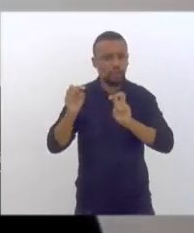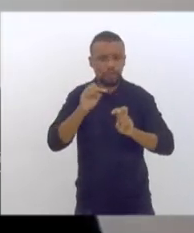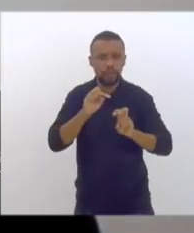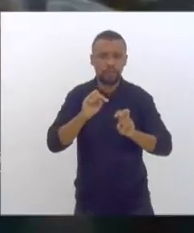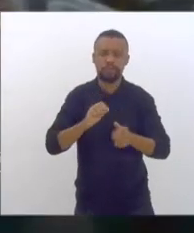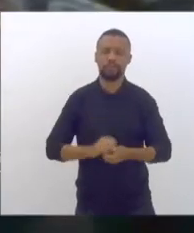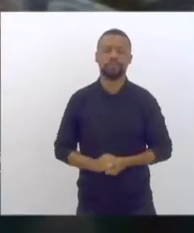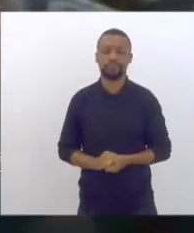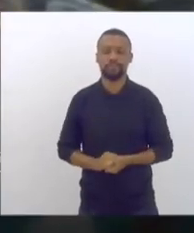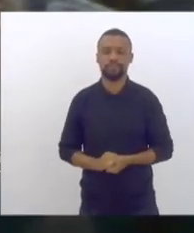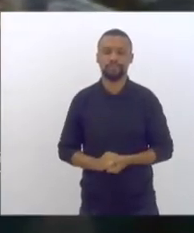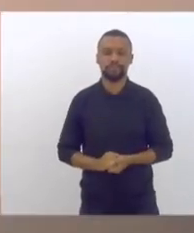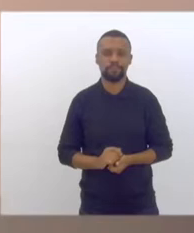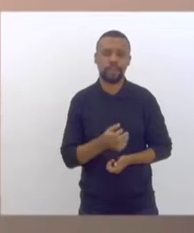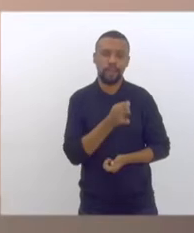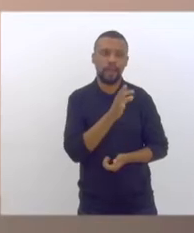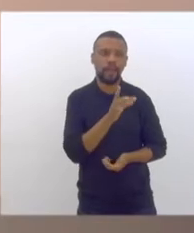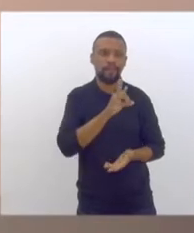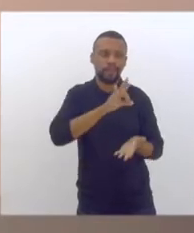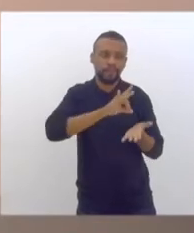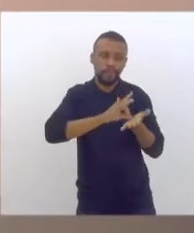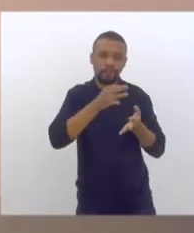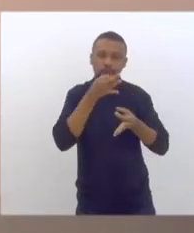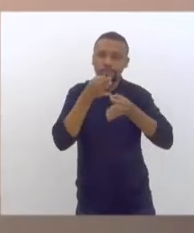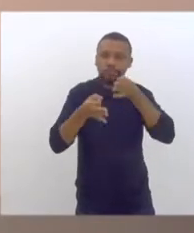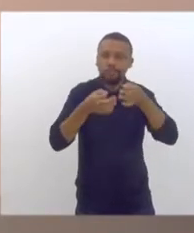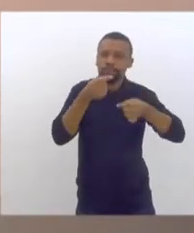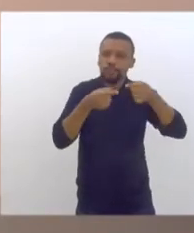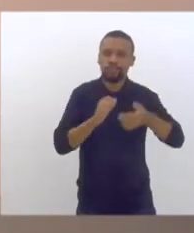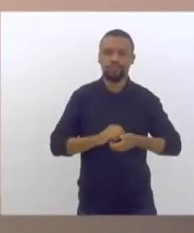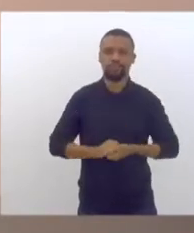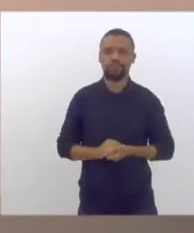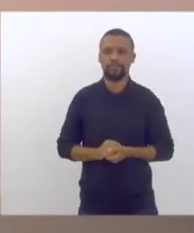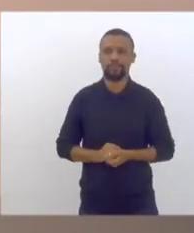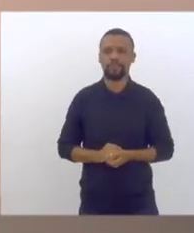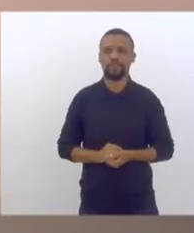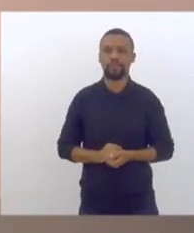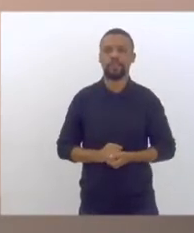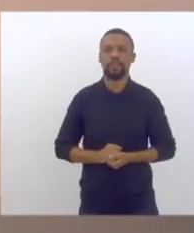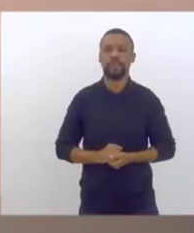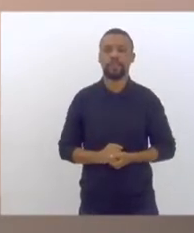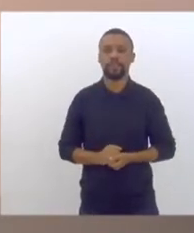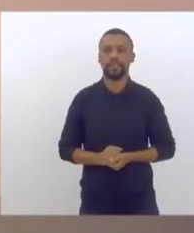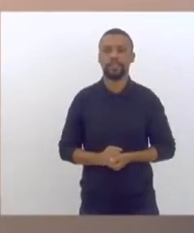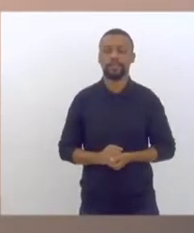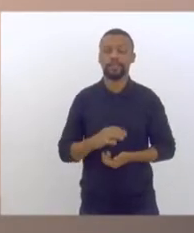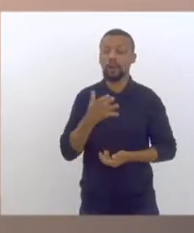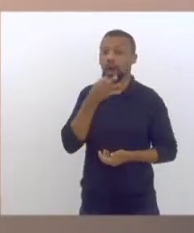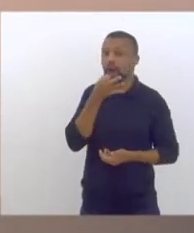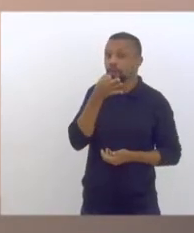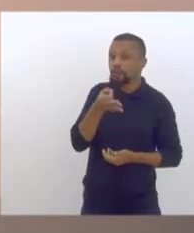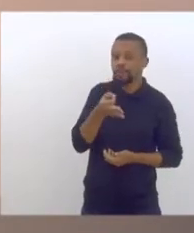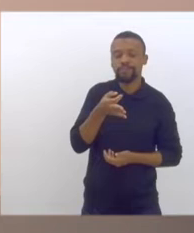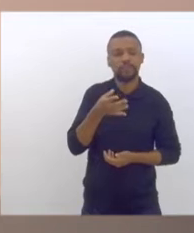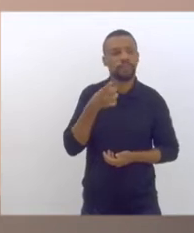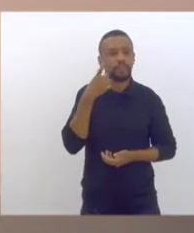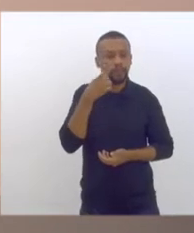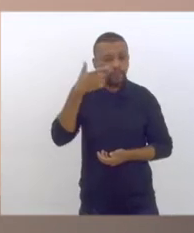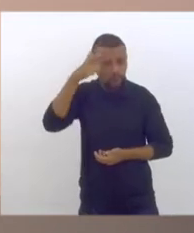Tá bom eu vi um bicho foi levantado isso eu acho gente meu irmão